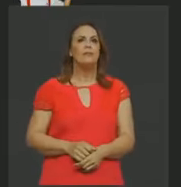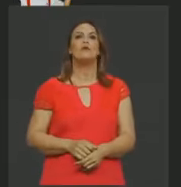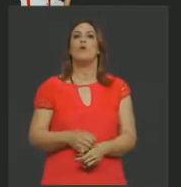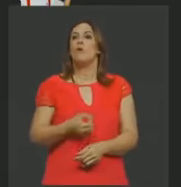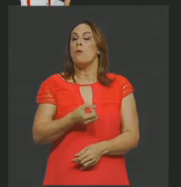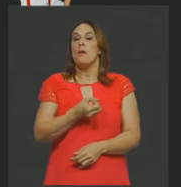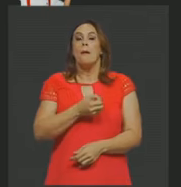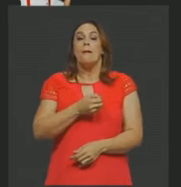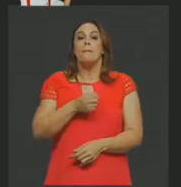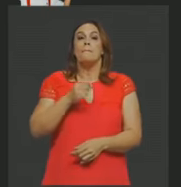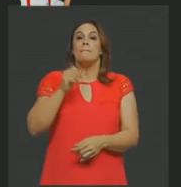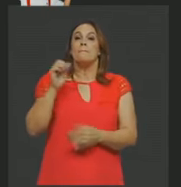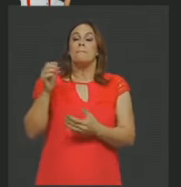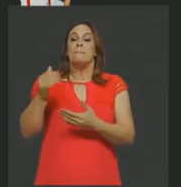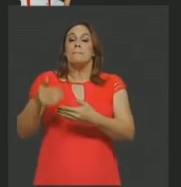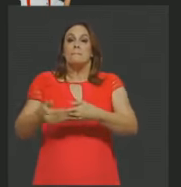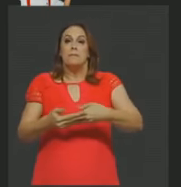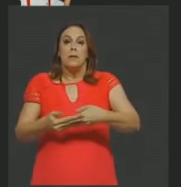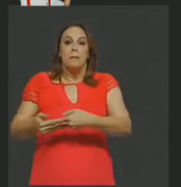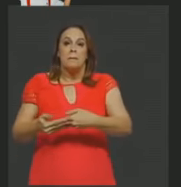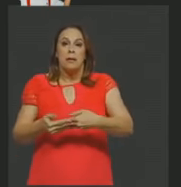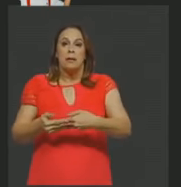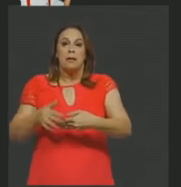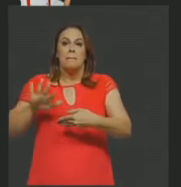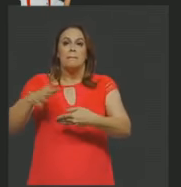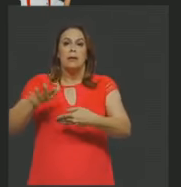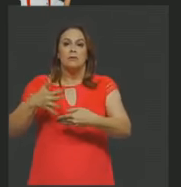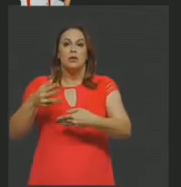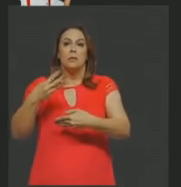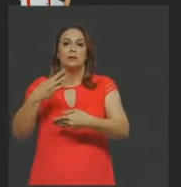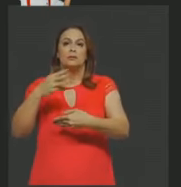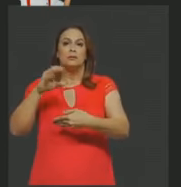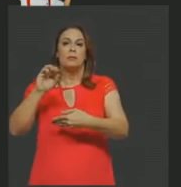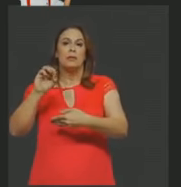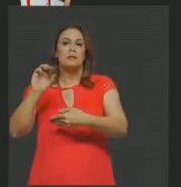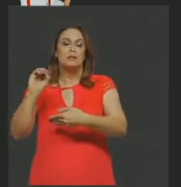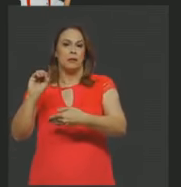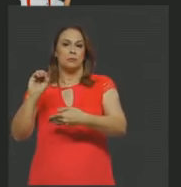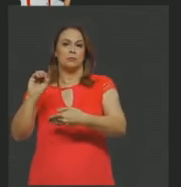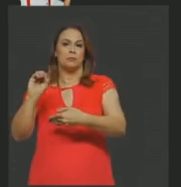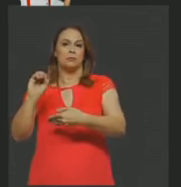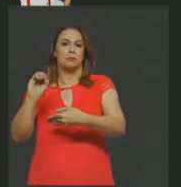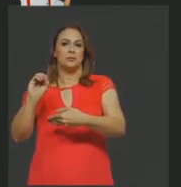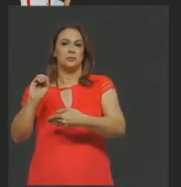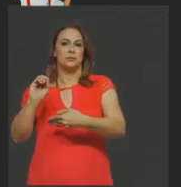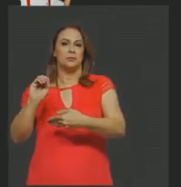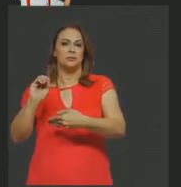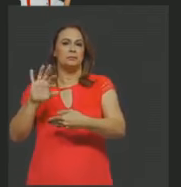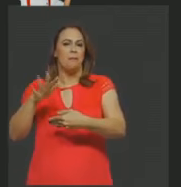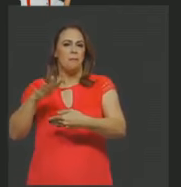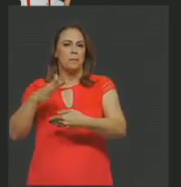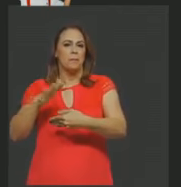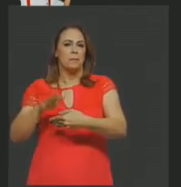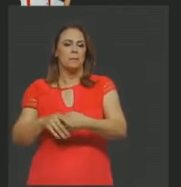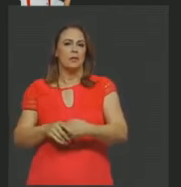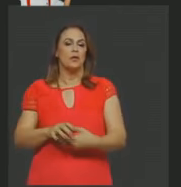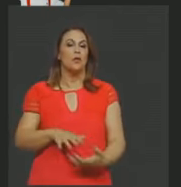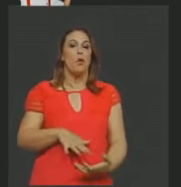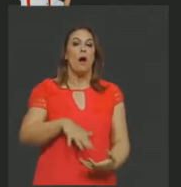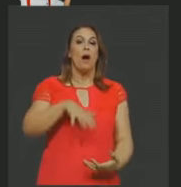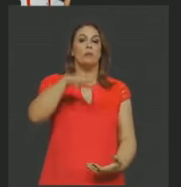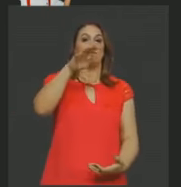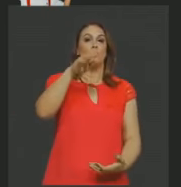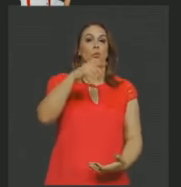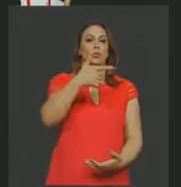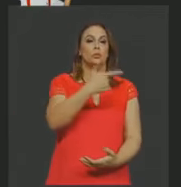206. Uai, por que o bebê tem mais? Porque no crânio do bebê tem muitos ossos que inicialmente estão separados, né, aqui na fontanela e tal, né? Depois